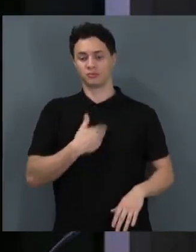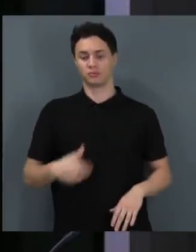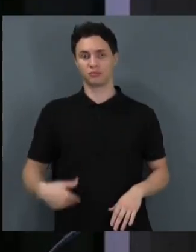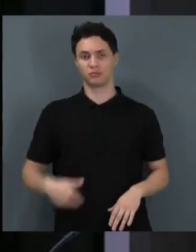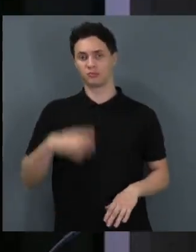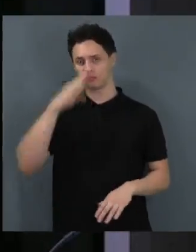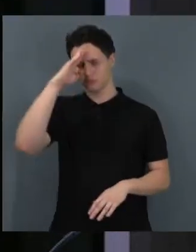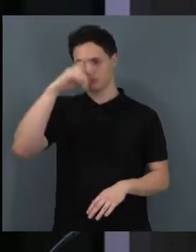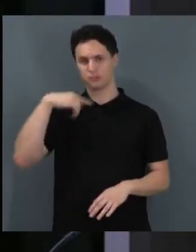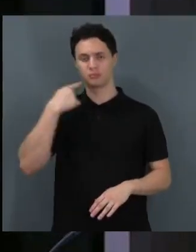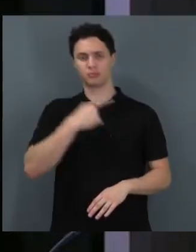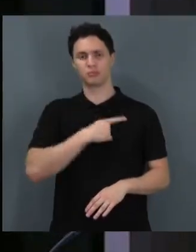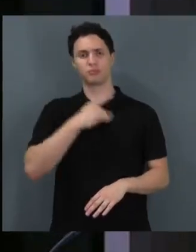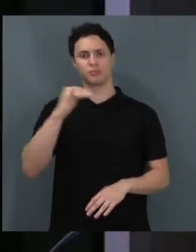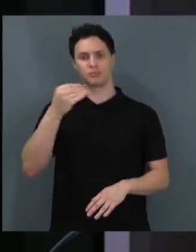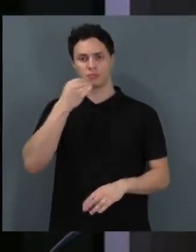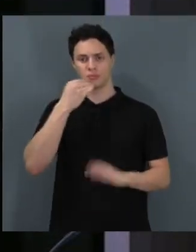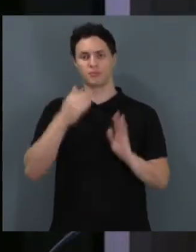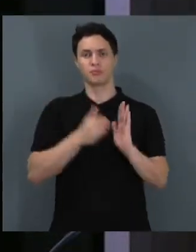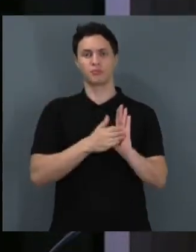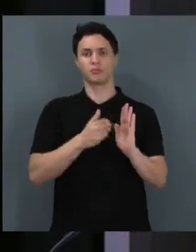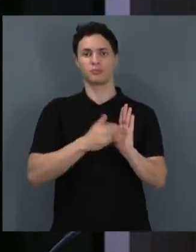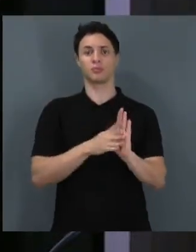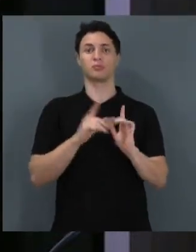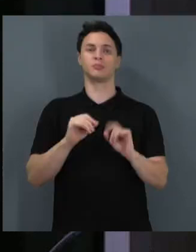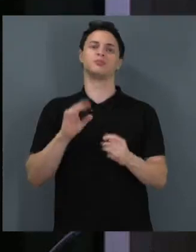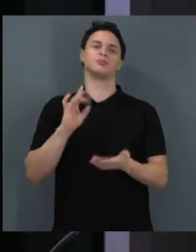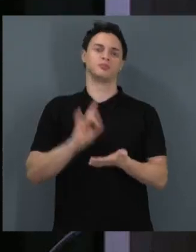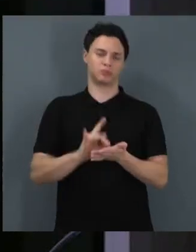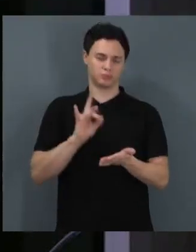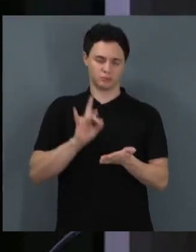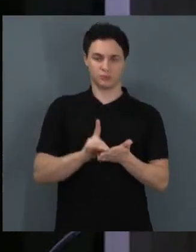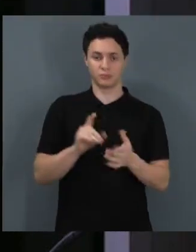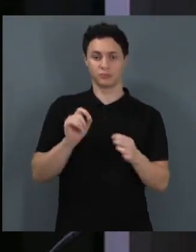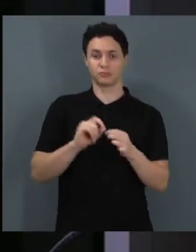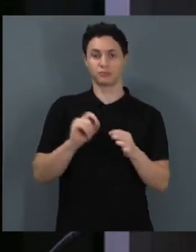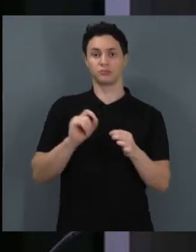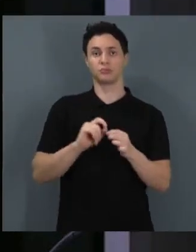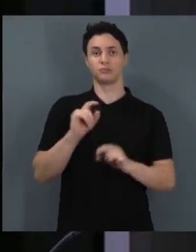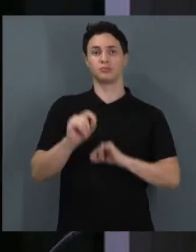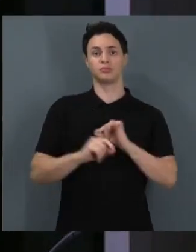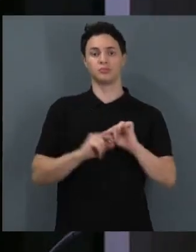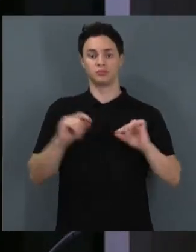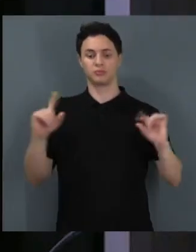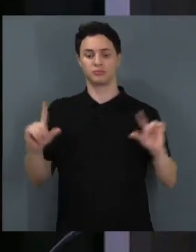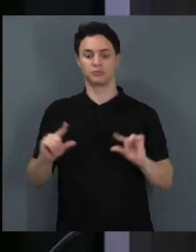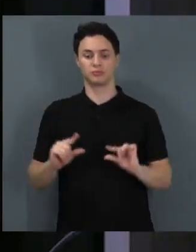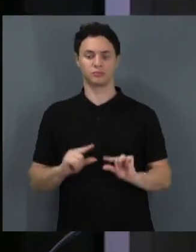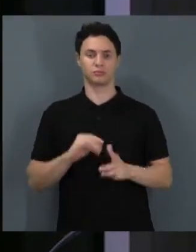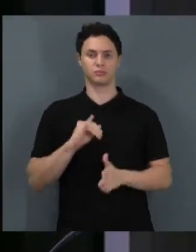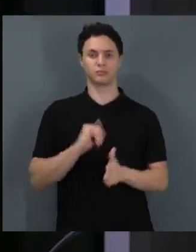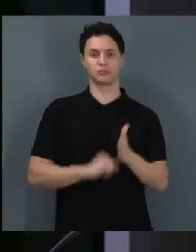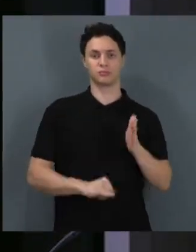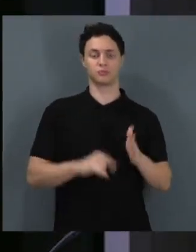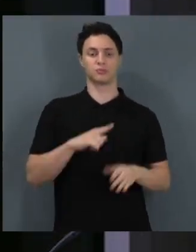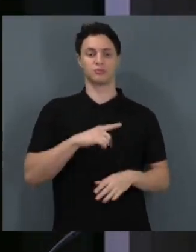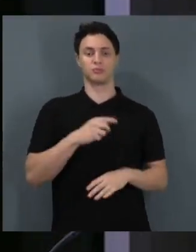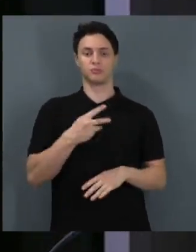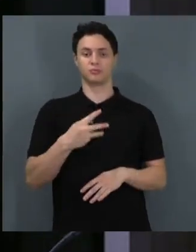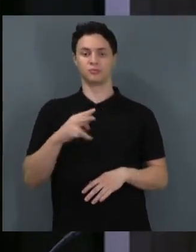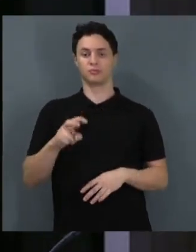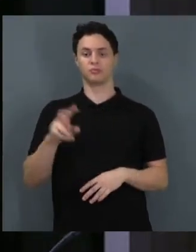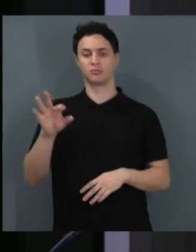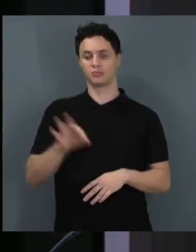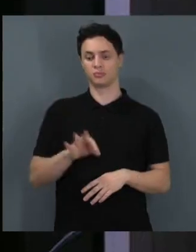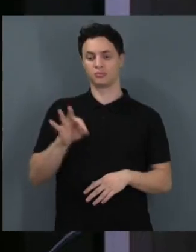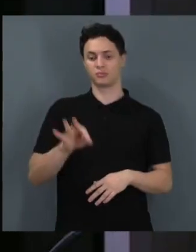tivemos a oportunidade de propor e, de fato, realizar a diminuição de impostos em 35% do